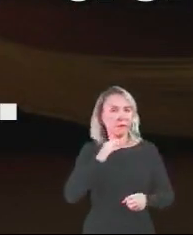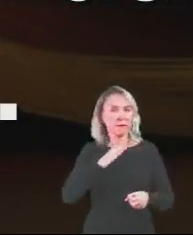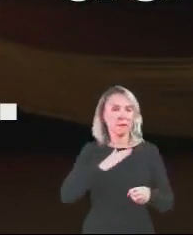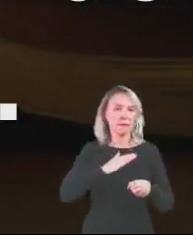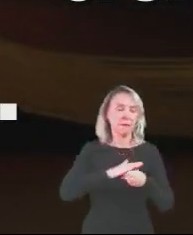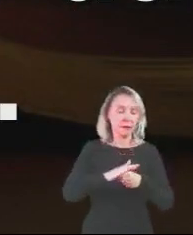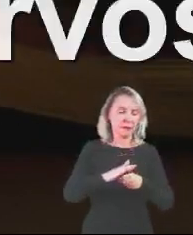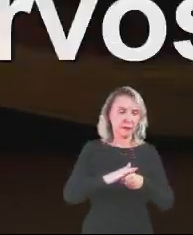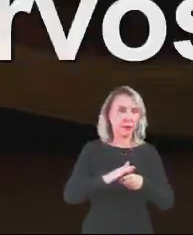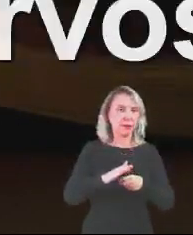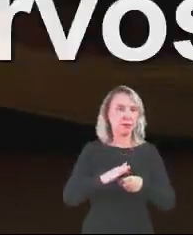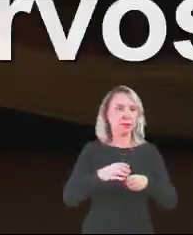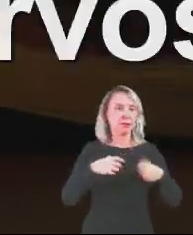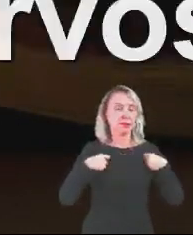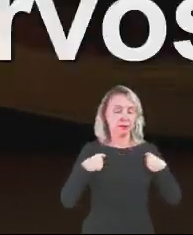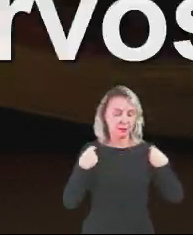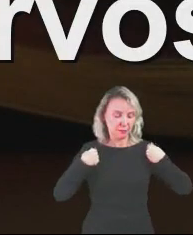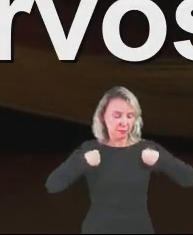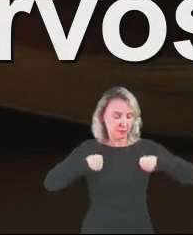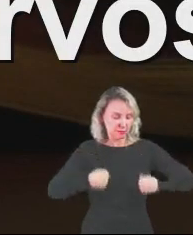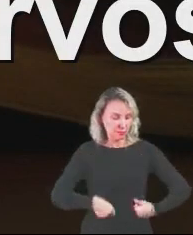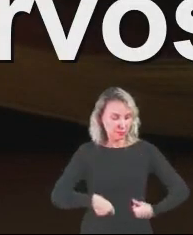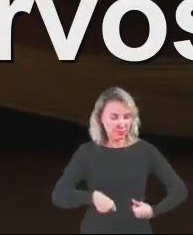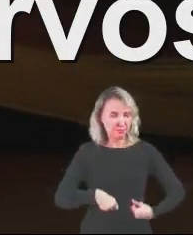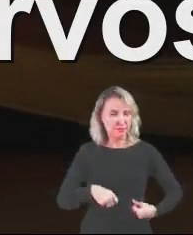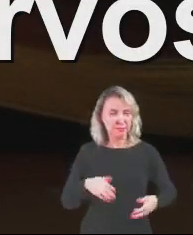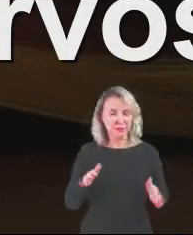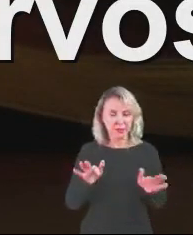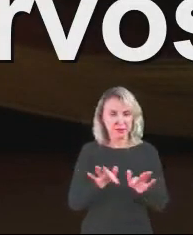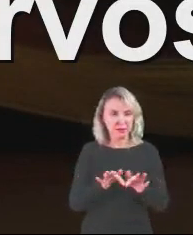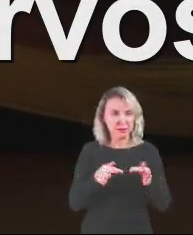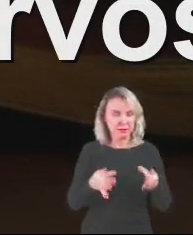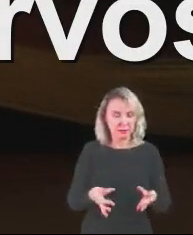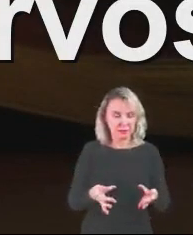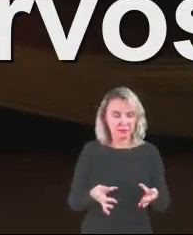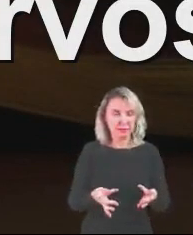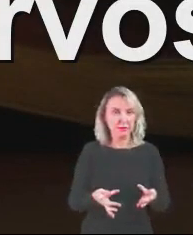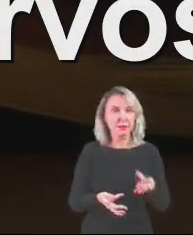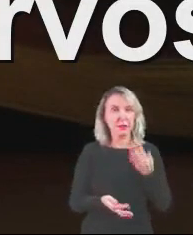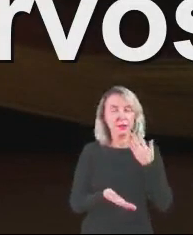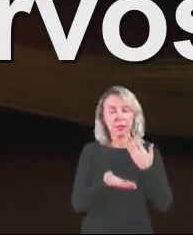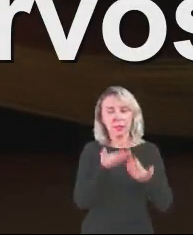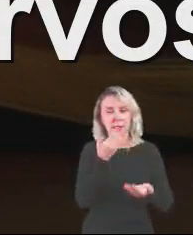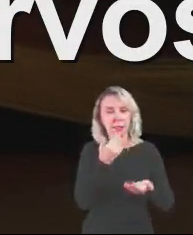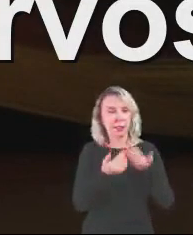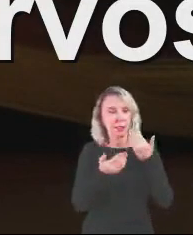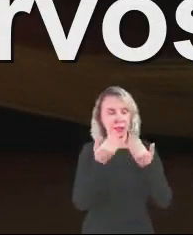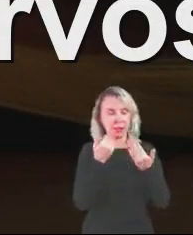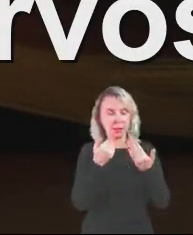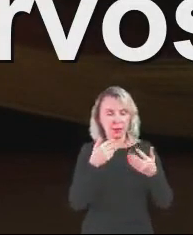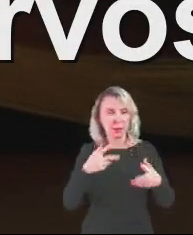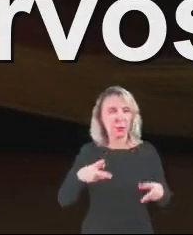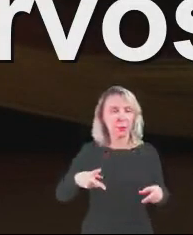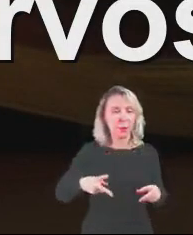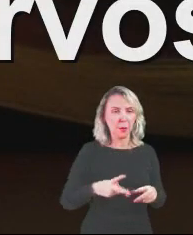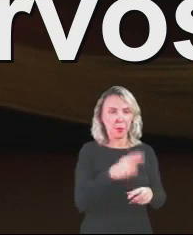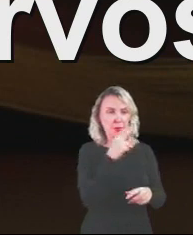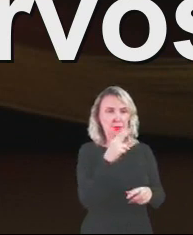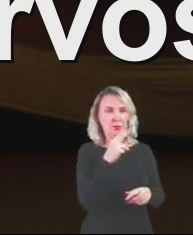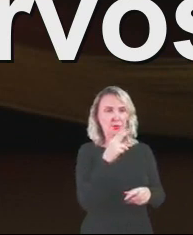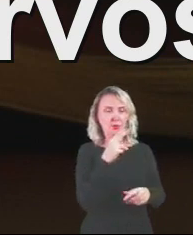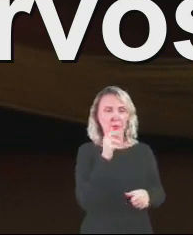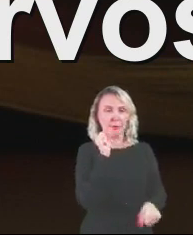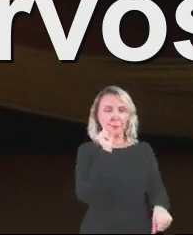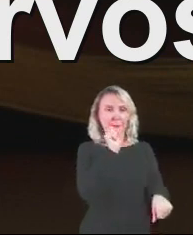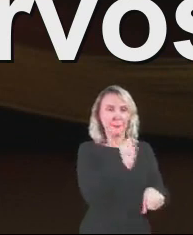mocidade. Foi cortada a oferta de alimentos e a libação da casa do Senhor.